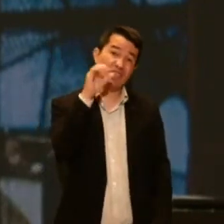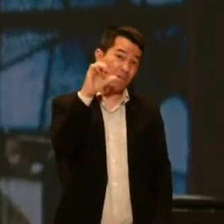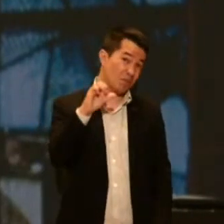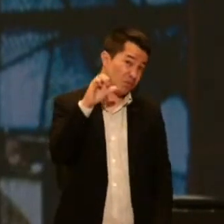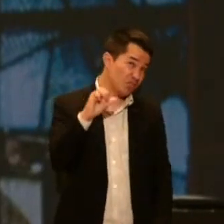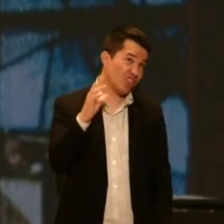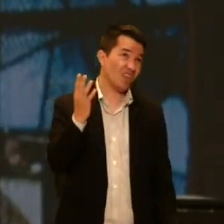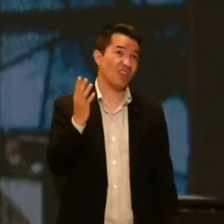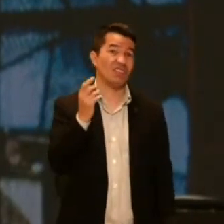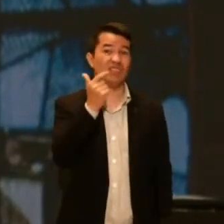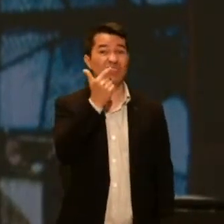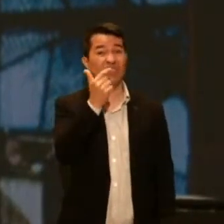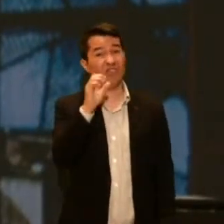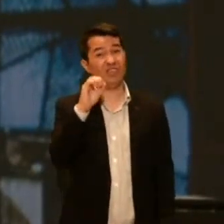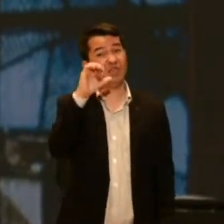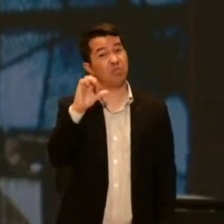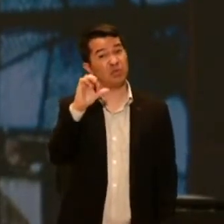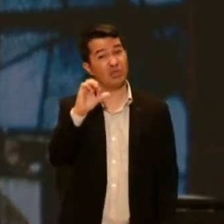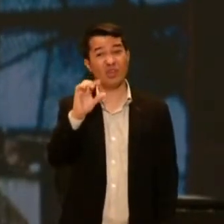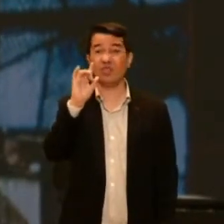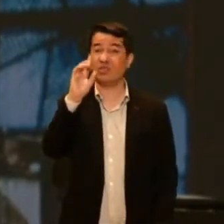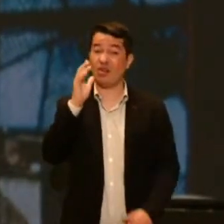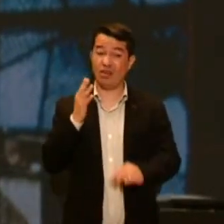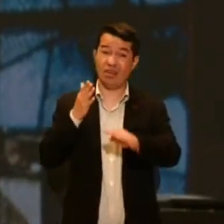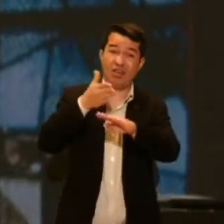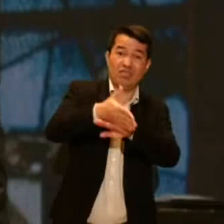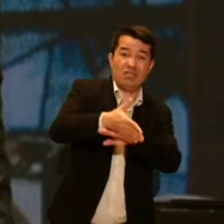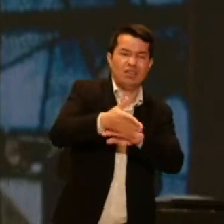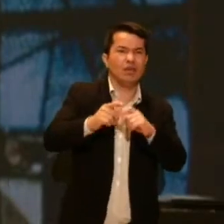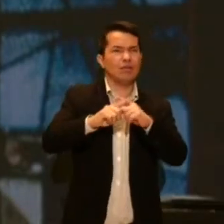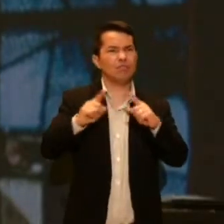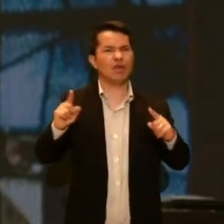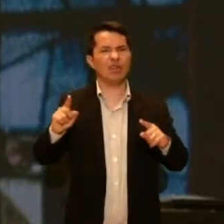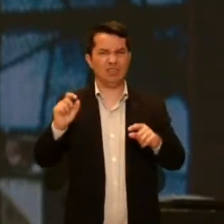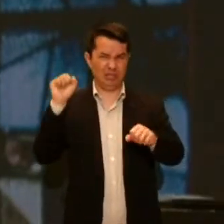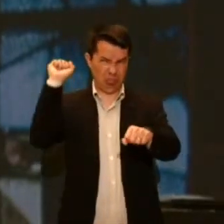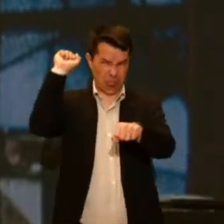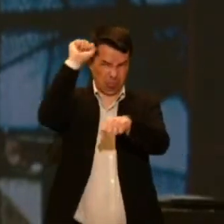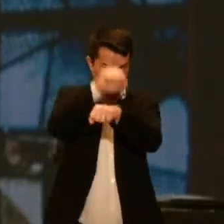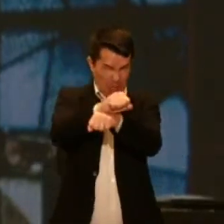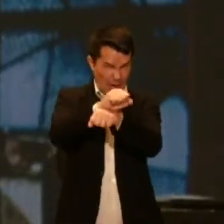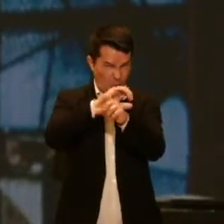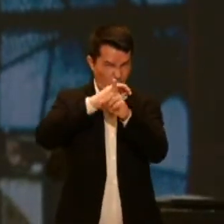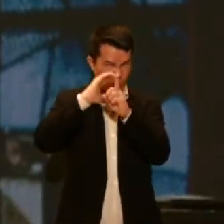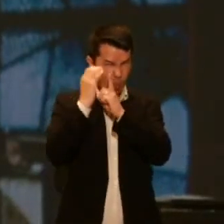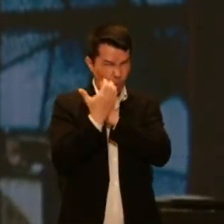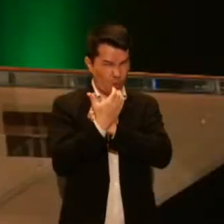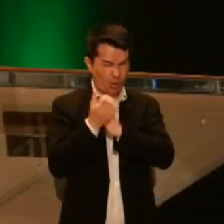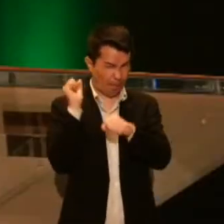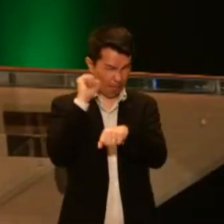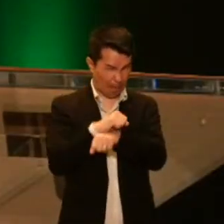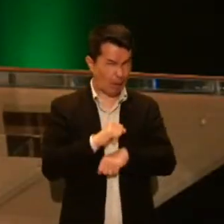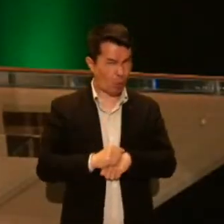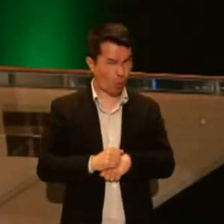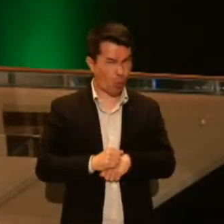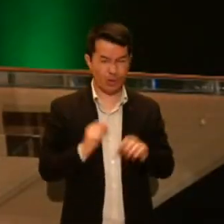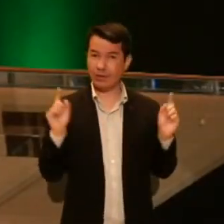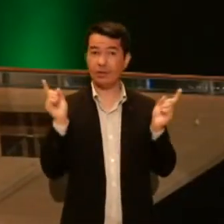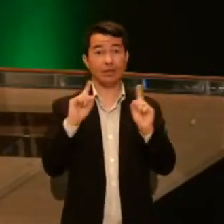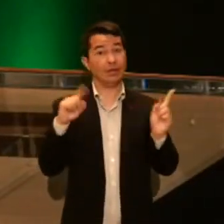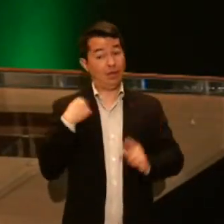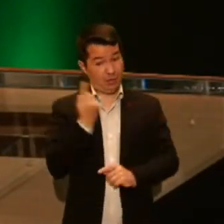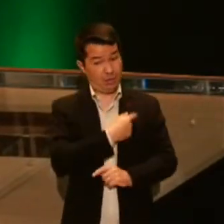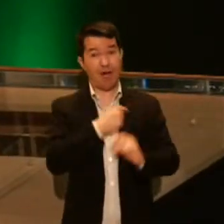dessa enfermidade, isso não tem impedido de a gente viver a comunhão com